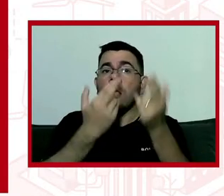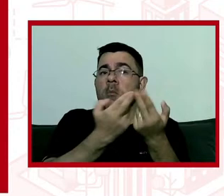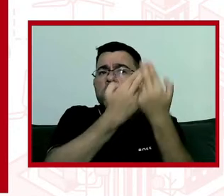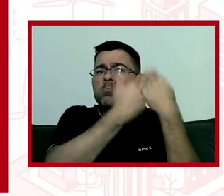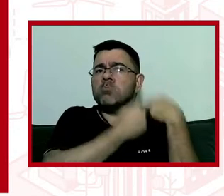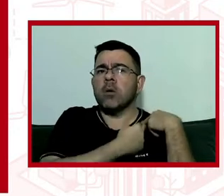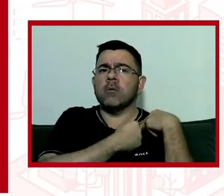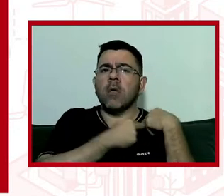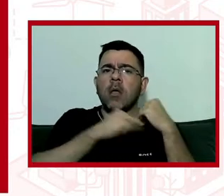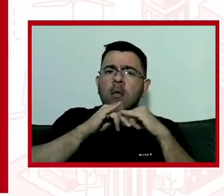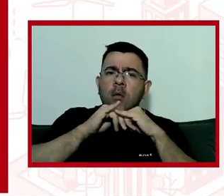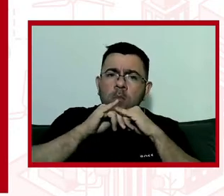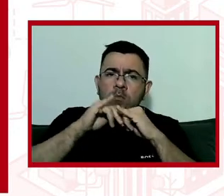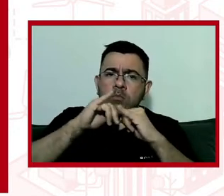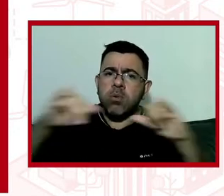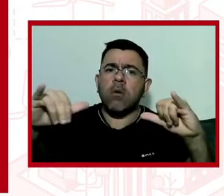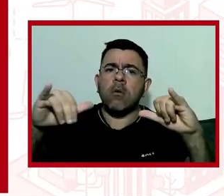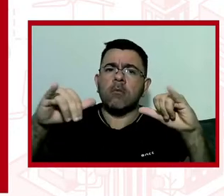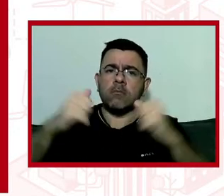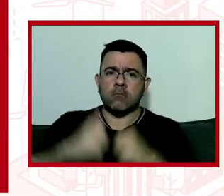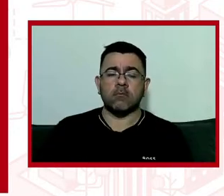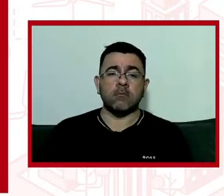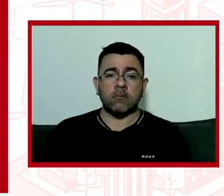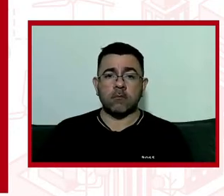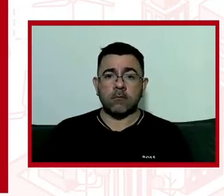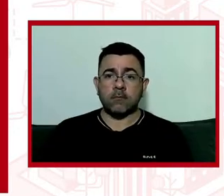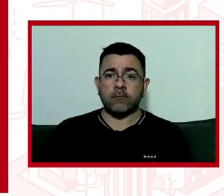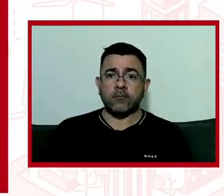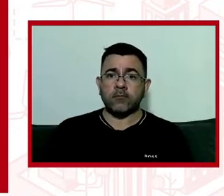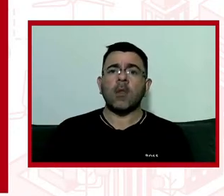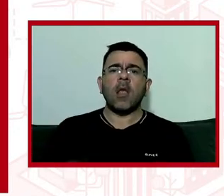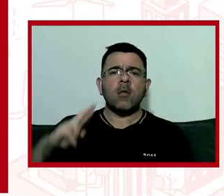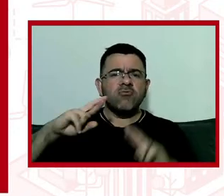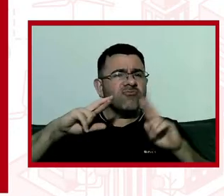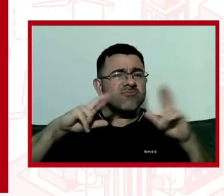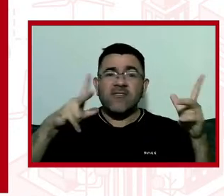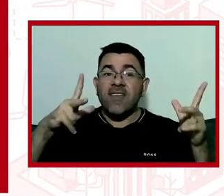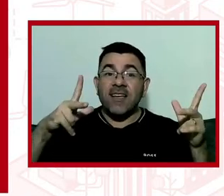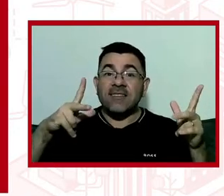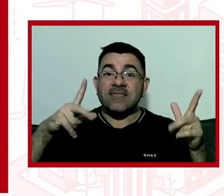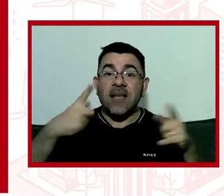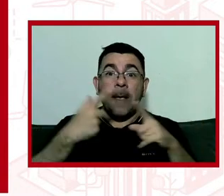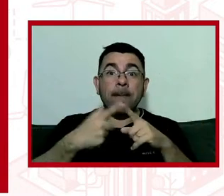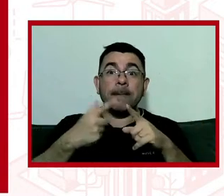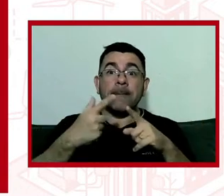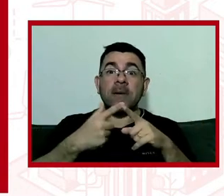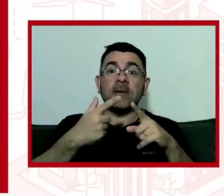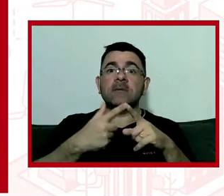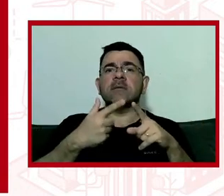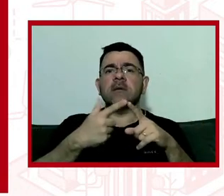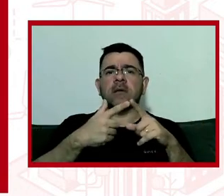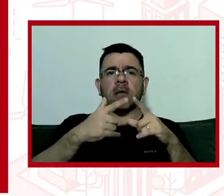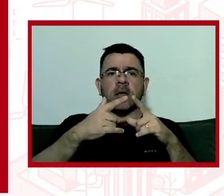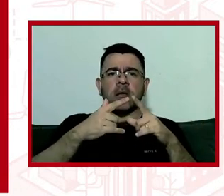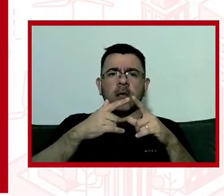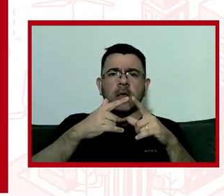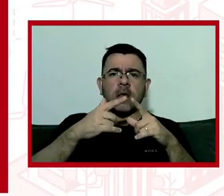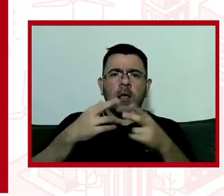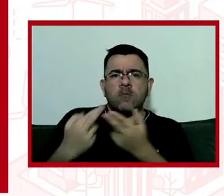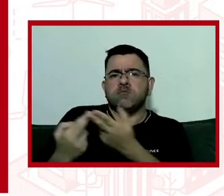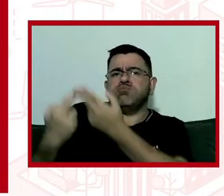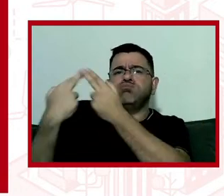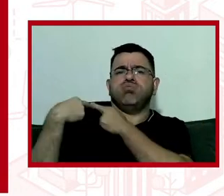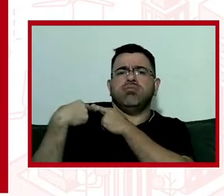que ser compartilhada então isso faz toda a diferença porque você compartilha a responsabilidade e naturalmente você tem